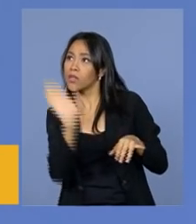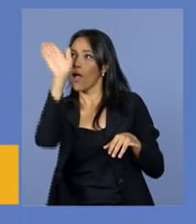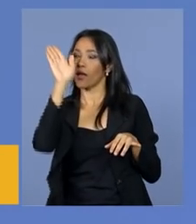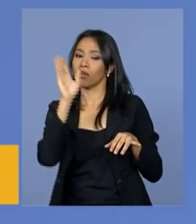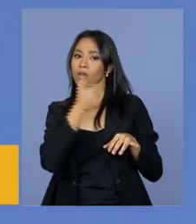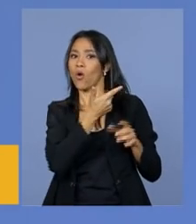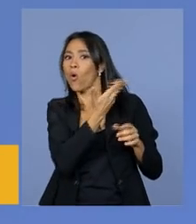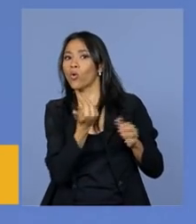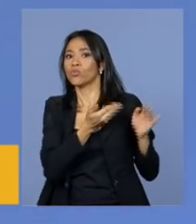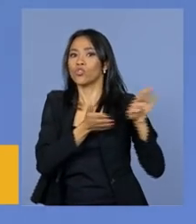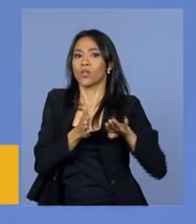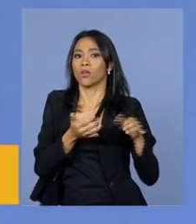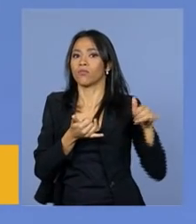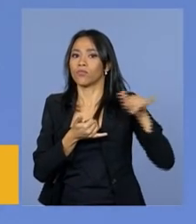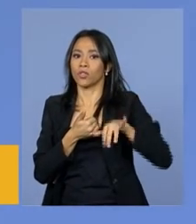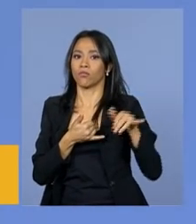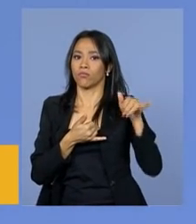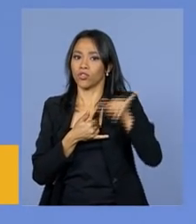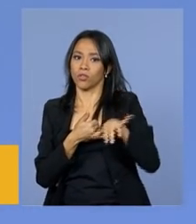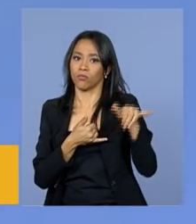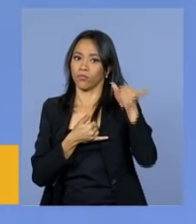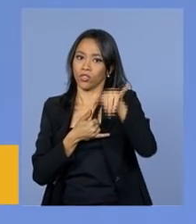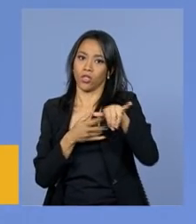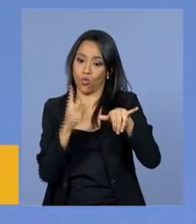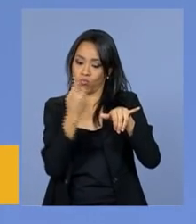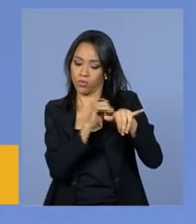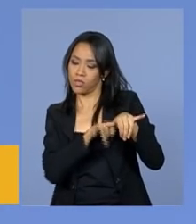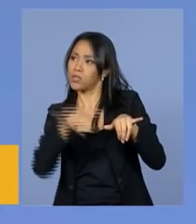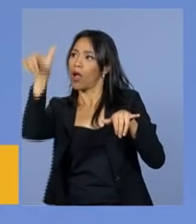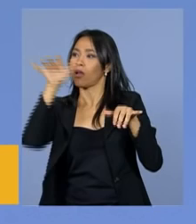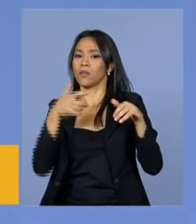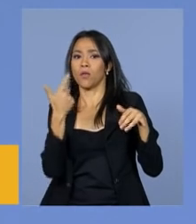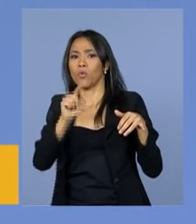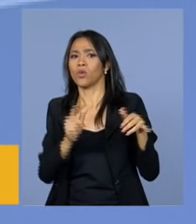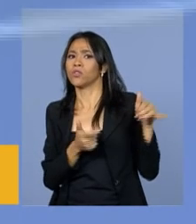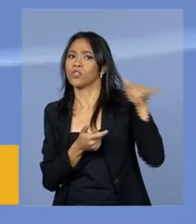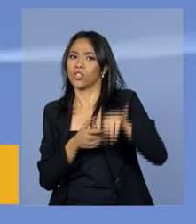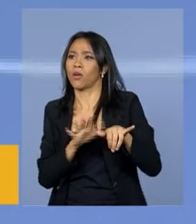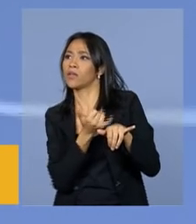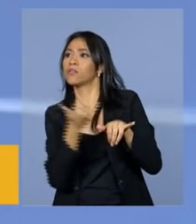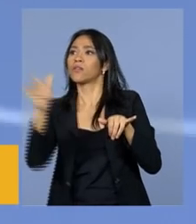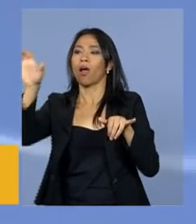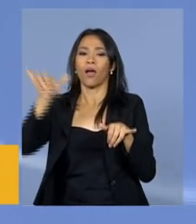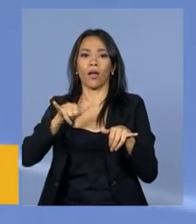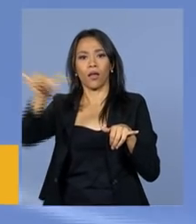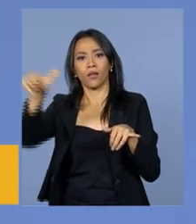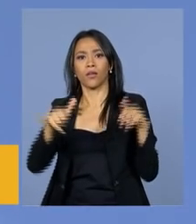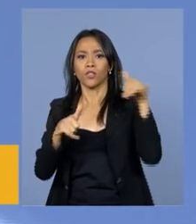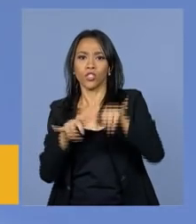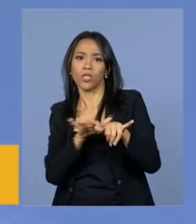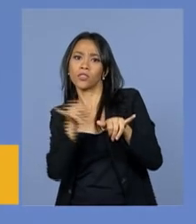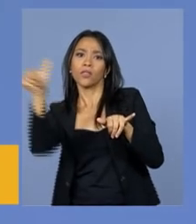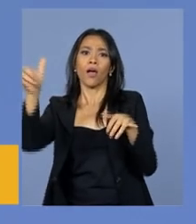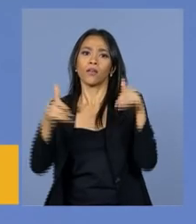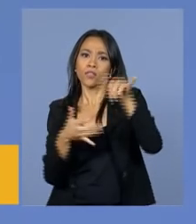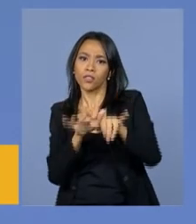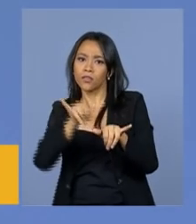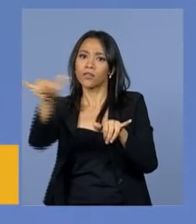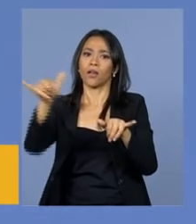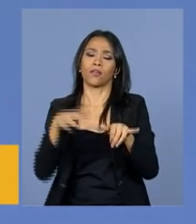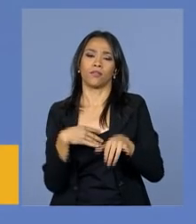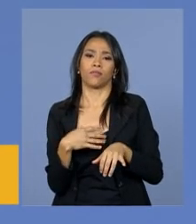outros chegam. Então o 7, ele sai da arena, daqui a pouco chega o 5 e o 6. Mas ele se junta aos outros, ou ele só faz